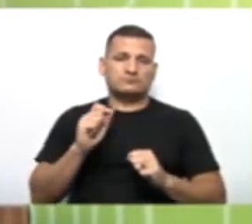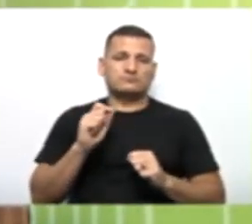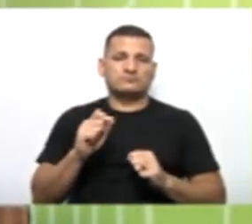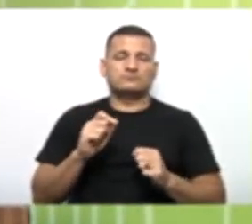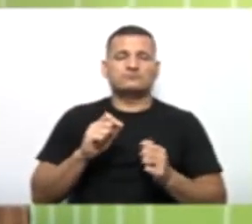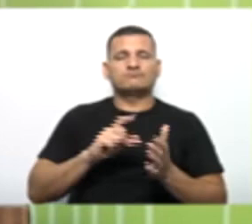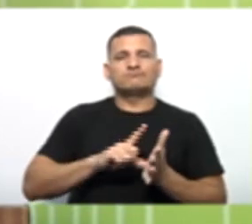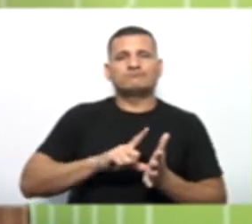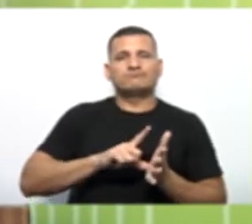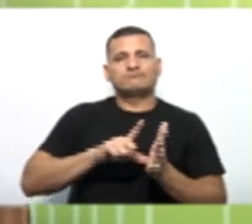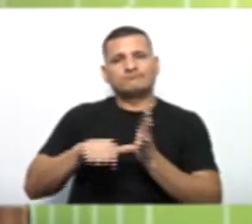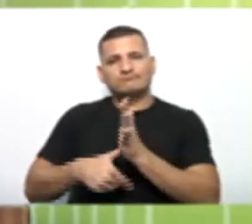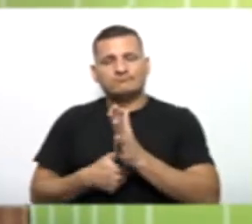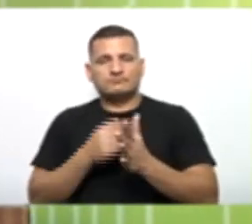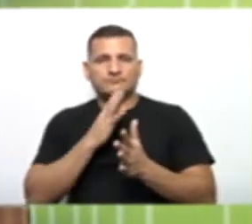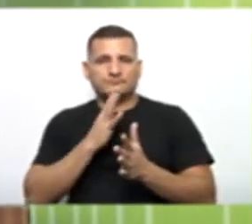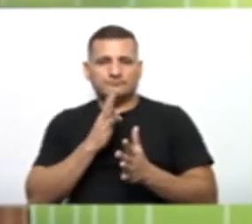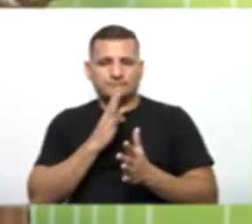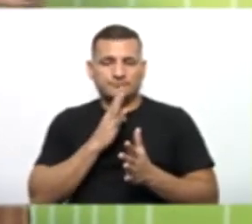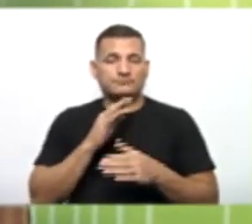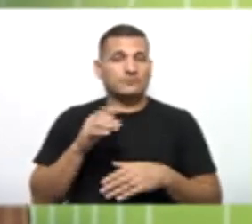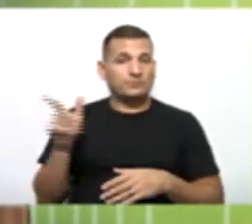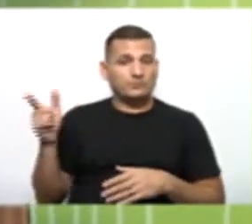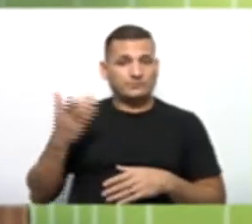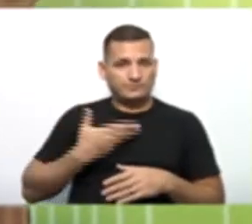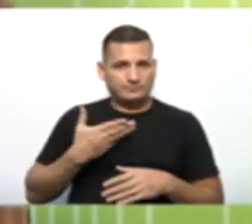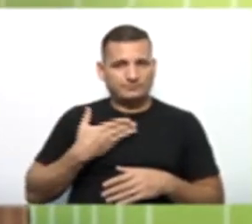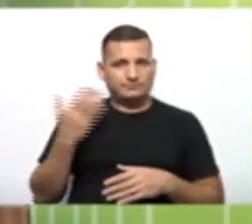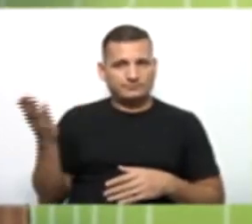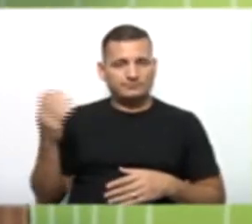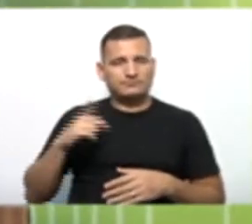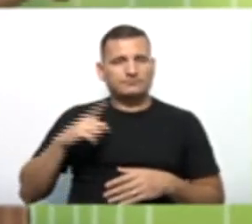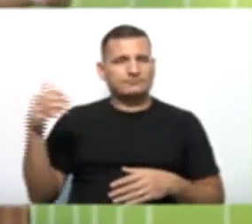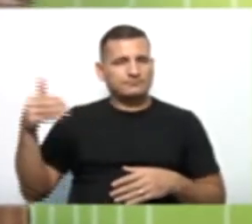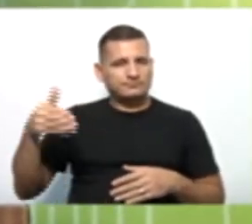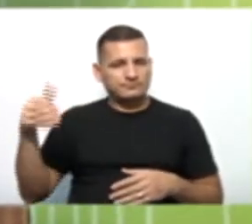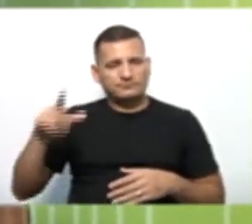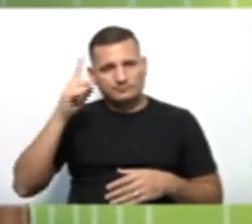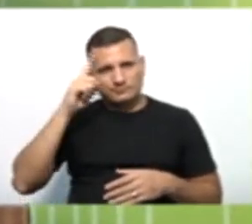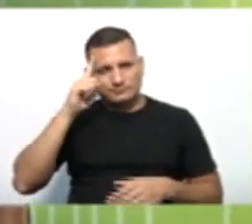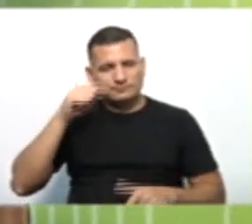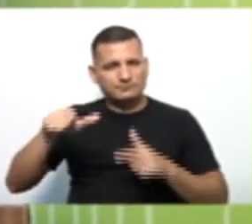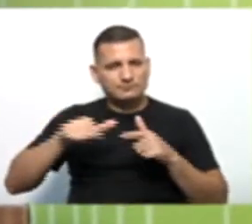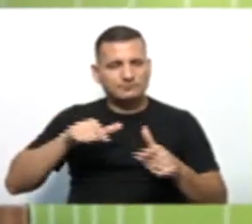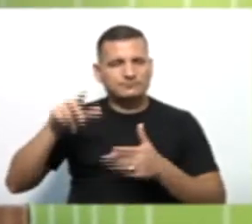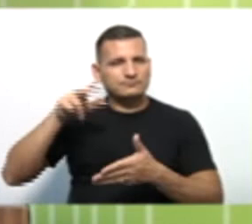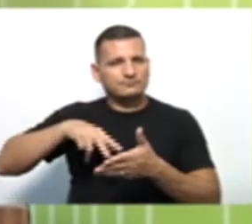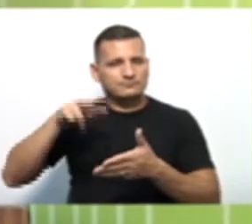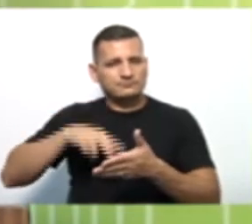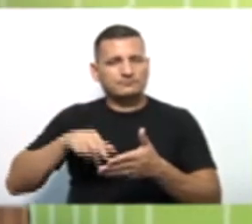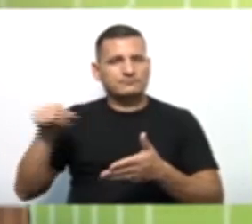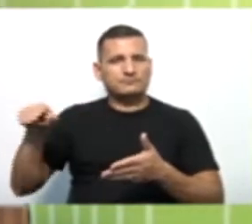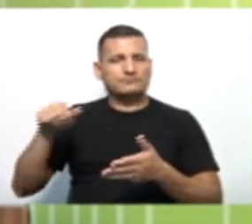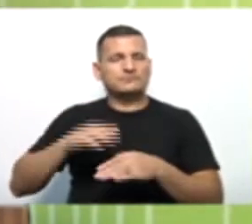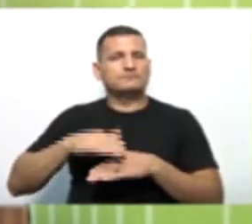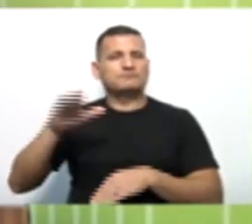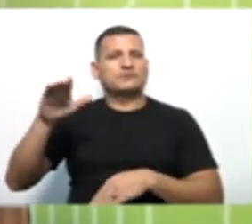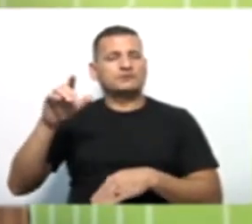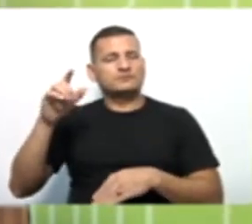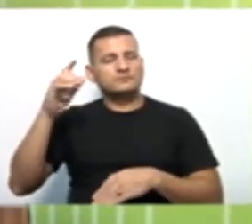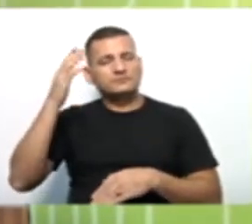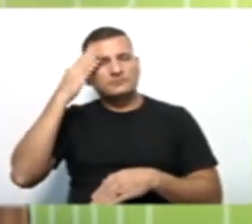ficar desatualizado e aí aquele meu colega que está lá todos os dias trabalhando e lendo ele ficará mais